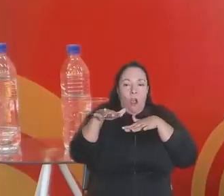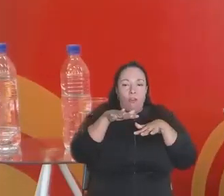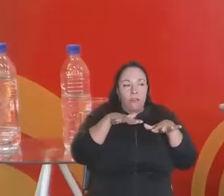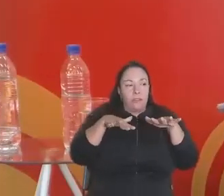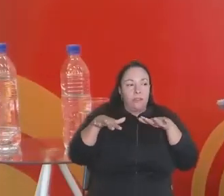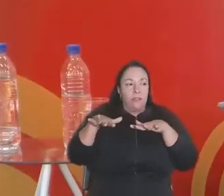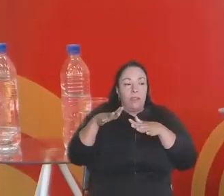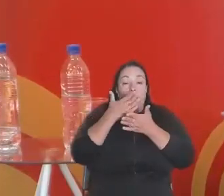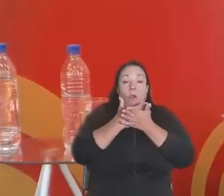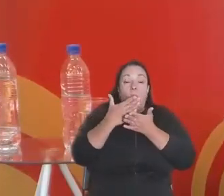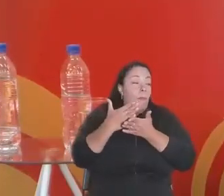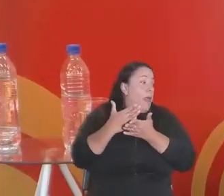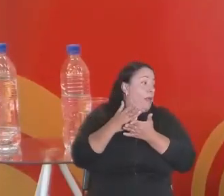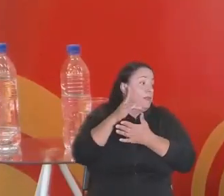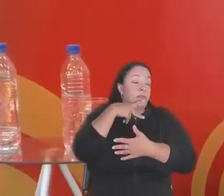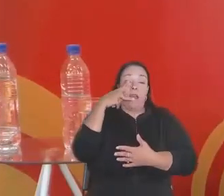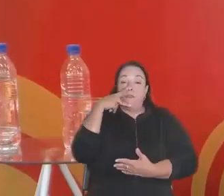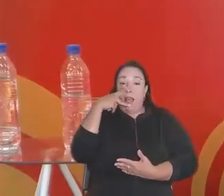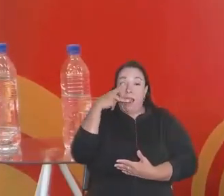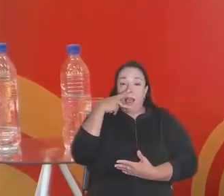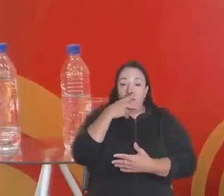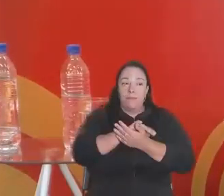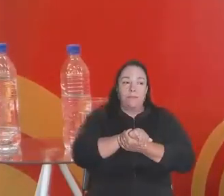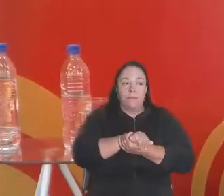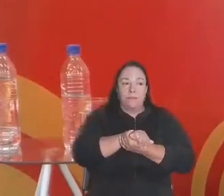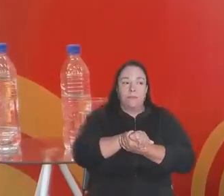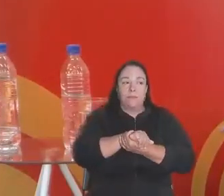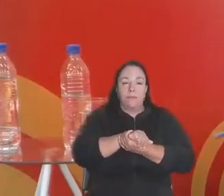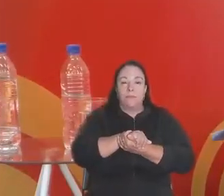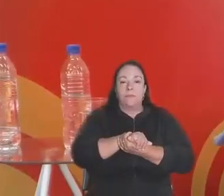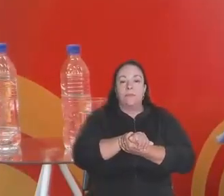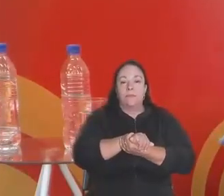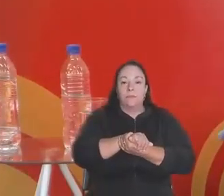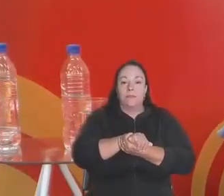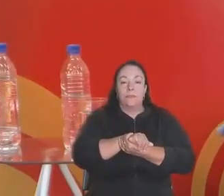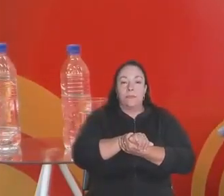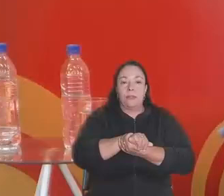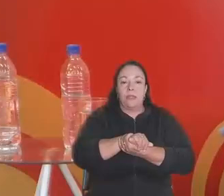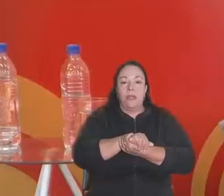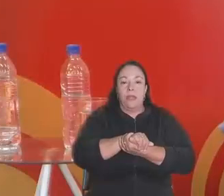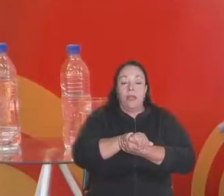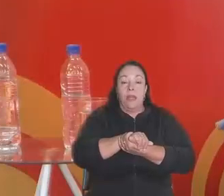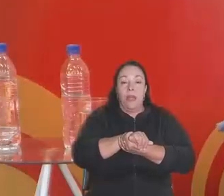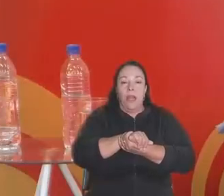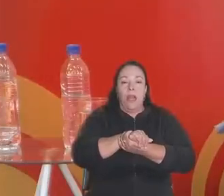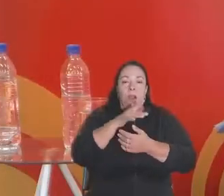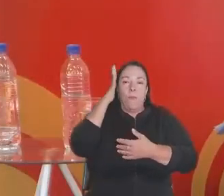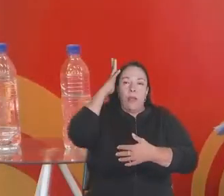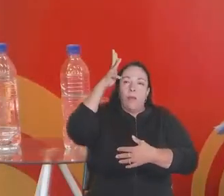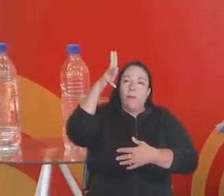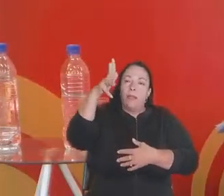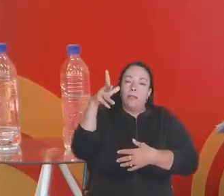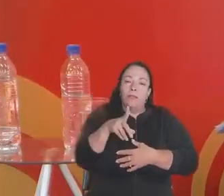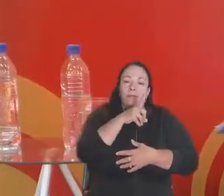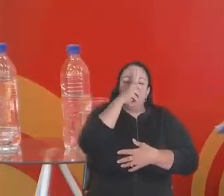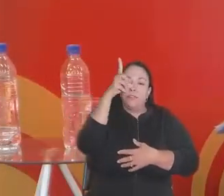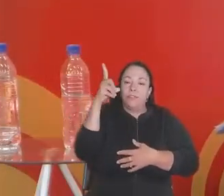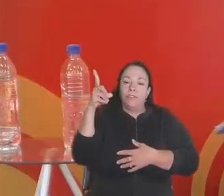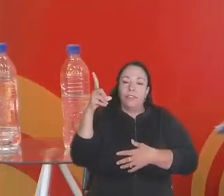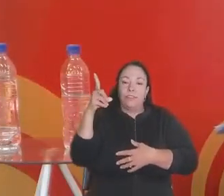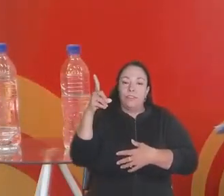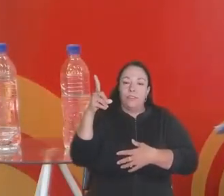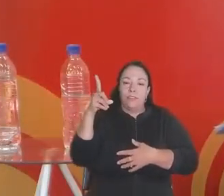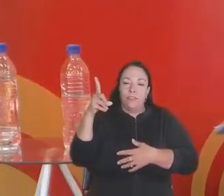começo a falar, por exemplo, no Pantanal, quando a gente levanta de manhã, começa a amanhecer o dia, aí vem as